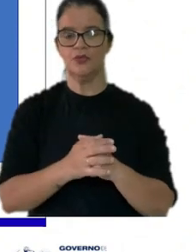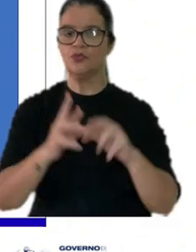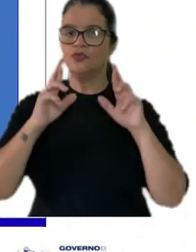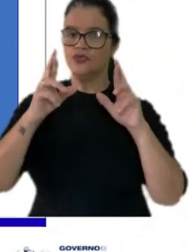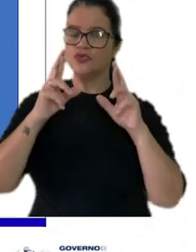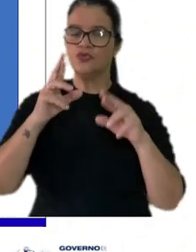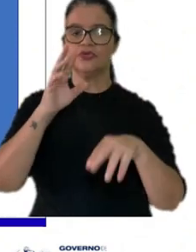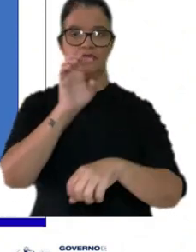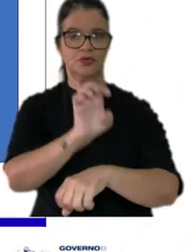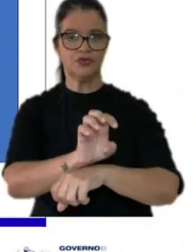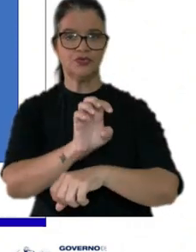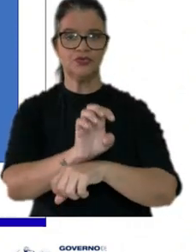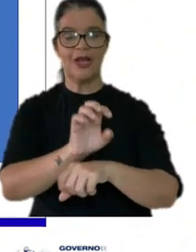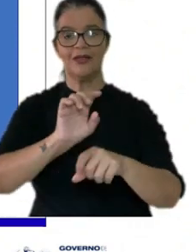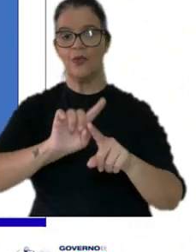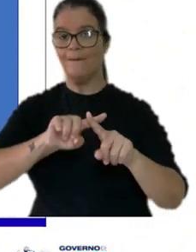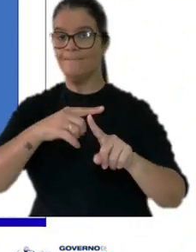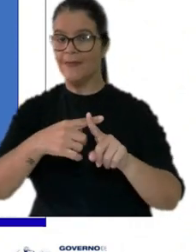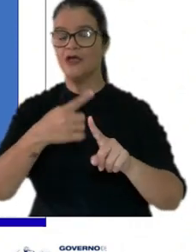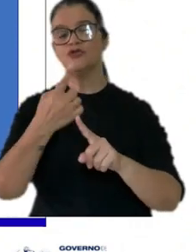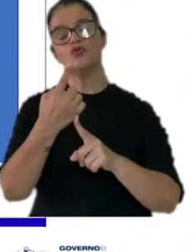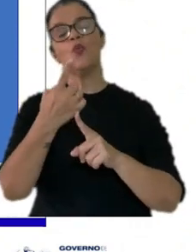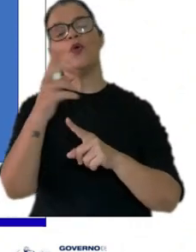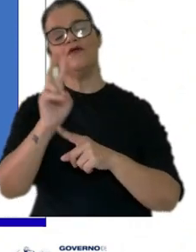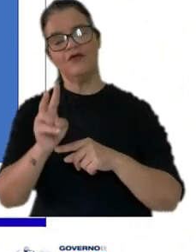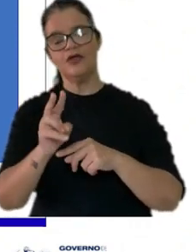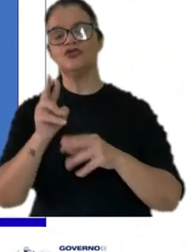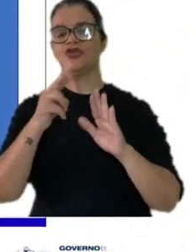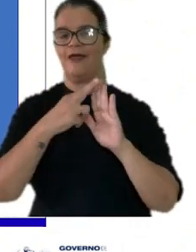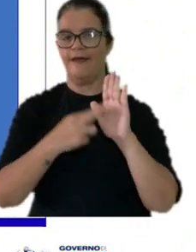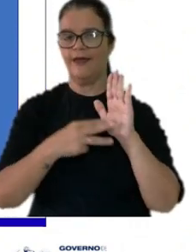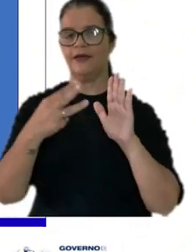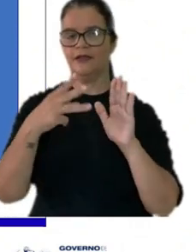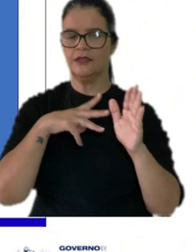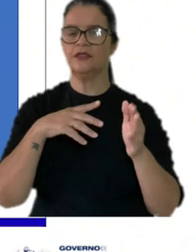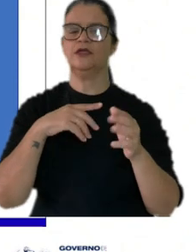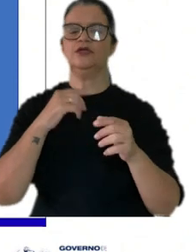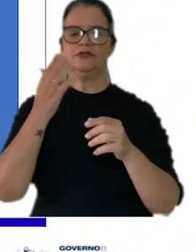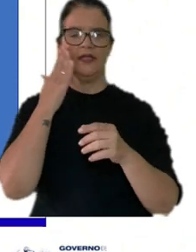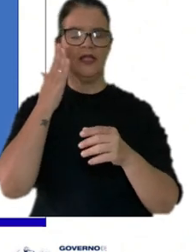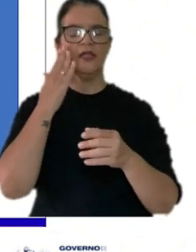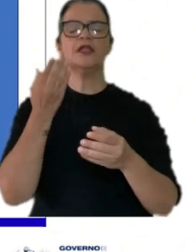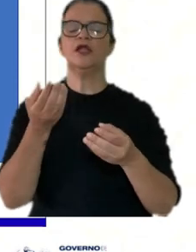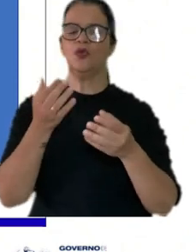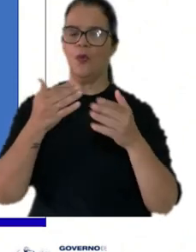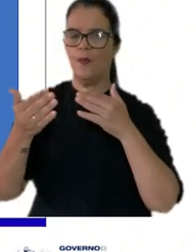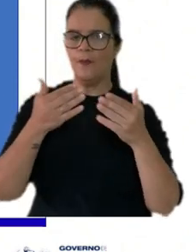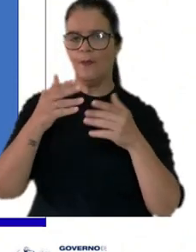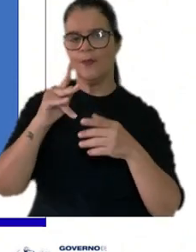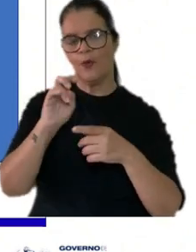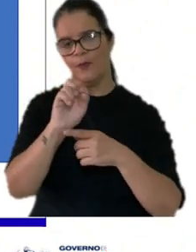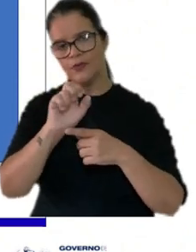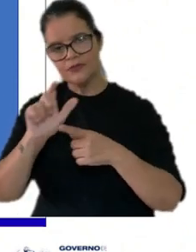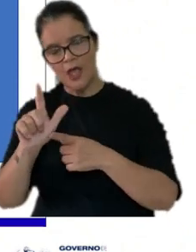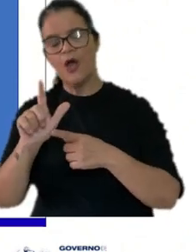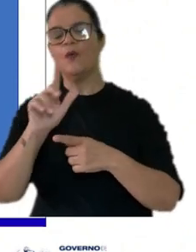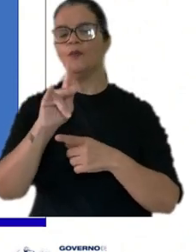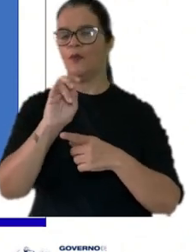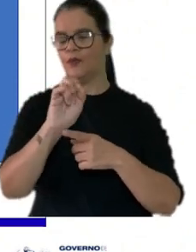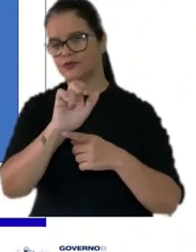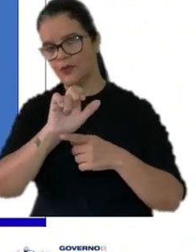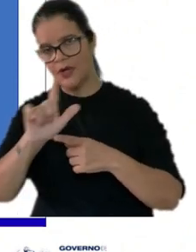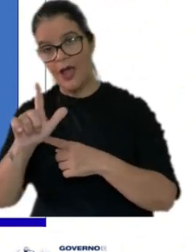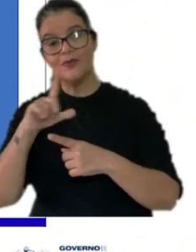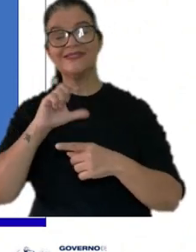estado mais uma vez regra de 3 trabalhando proporção grandezando diretamente proporcional se 360